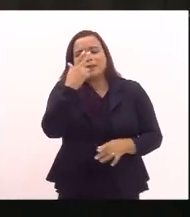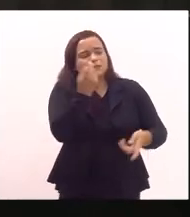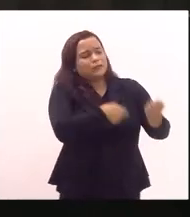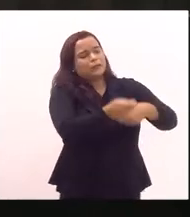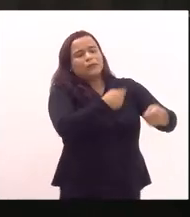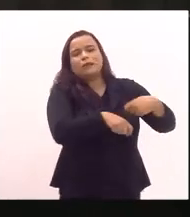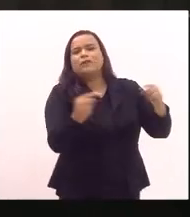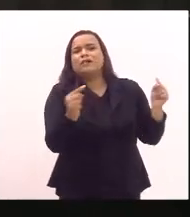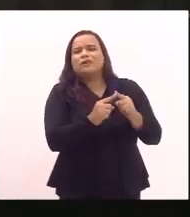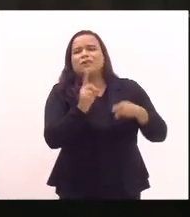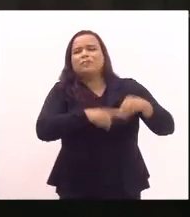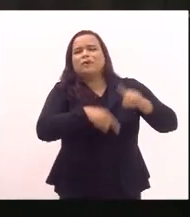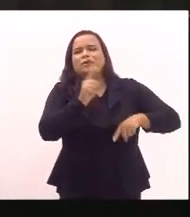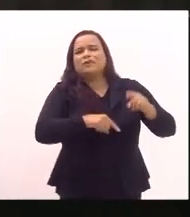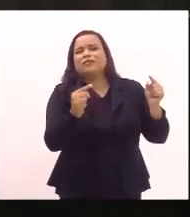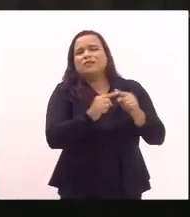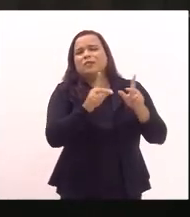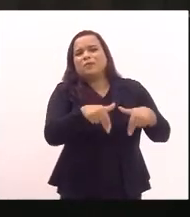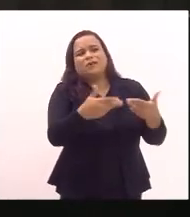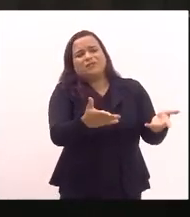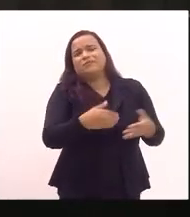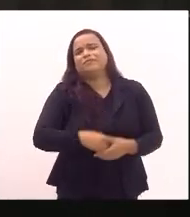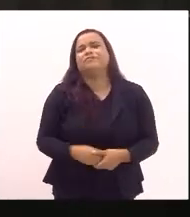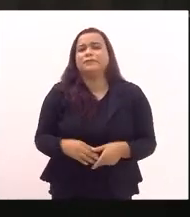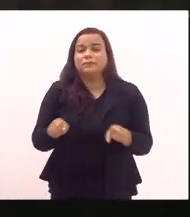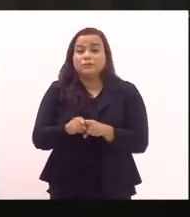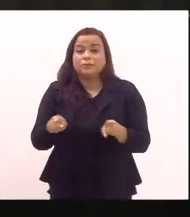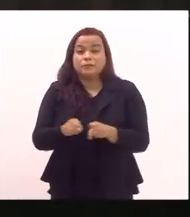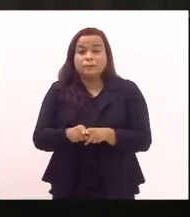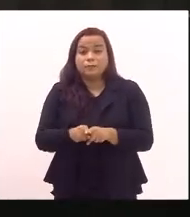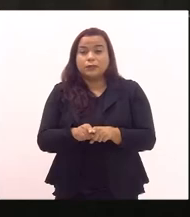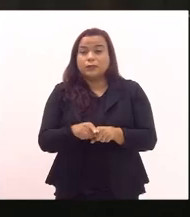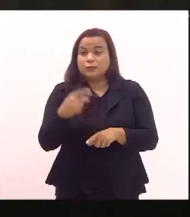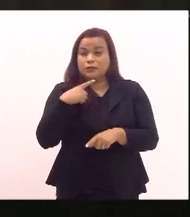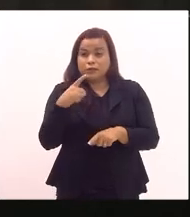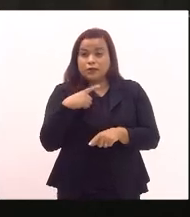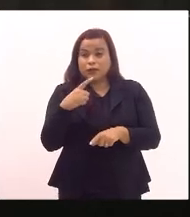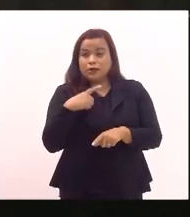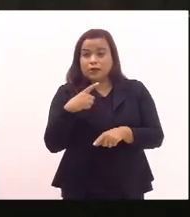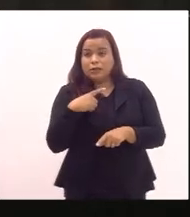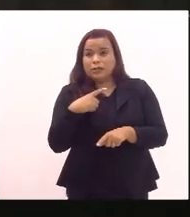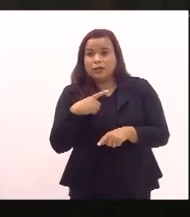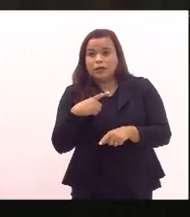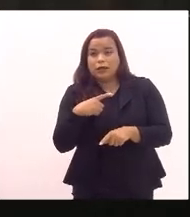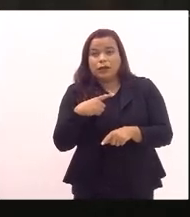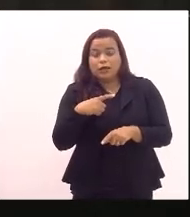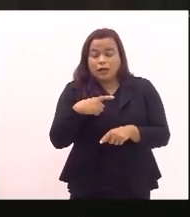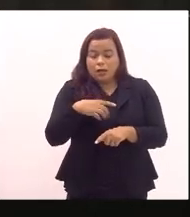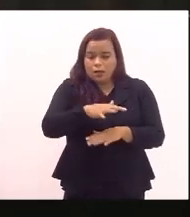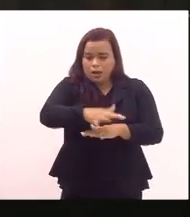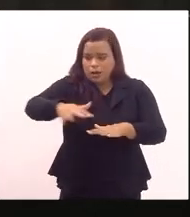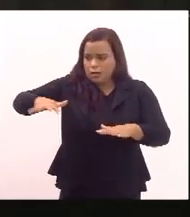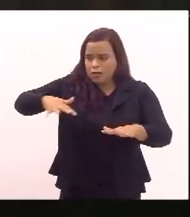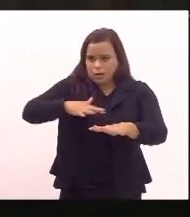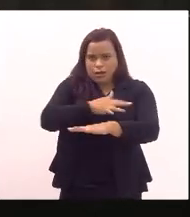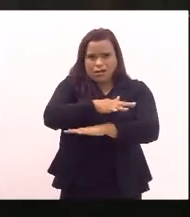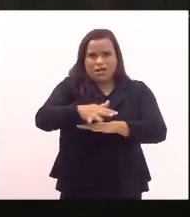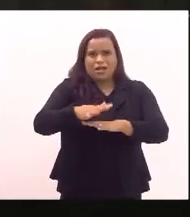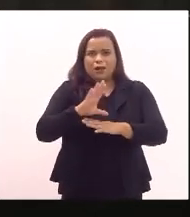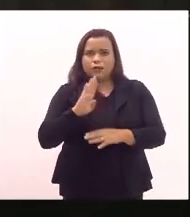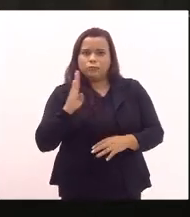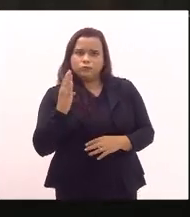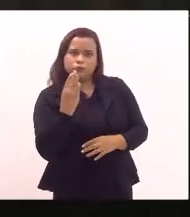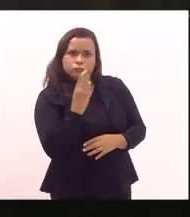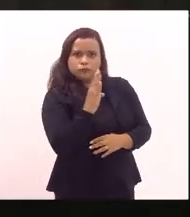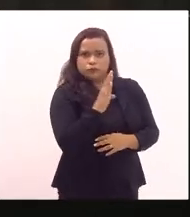é o quanto Inclusive a rota dos tubarões do Atlântico ela muda para seguir os